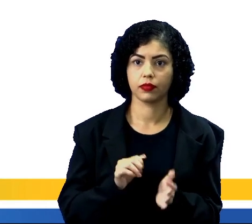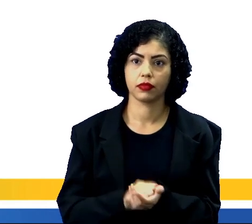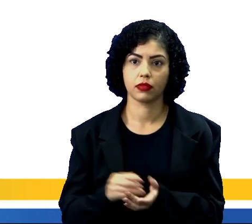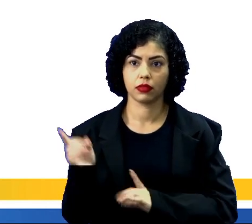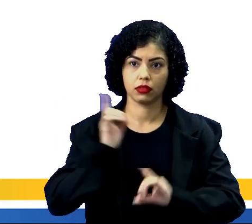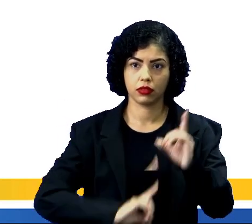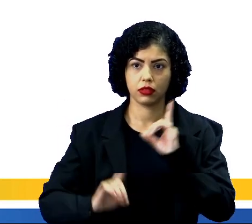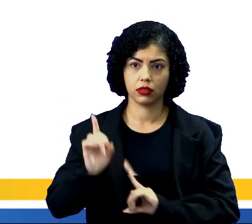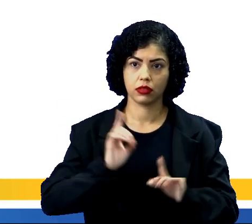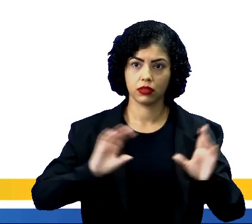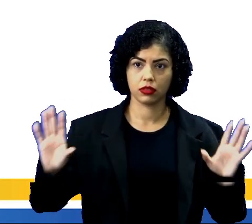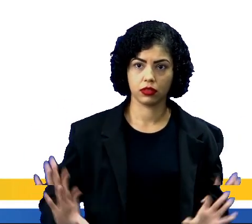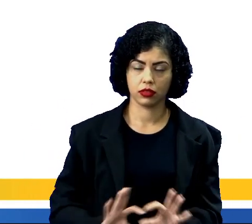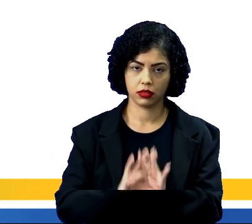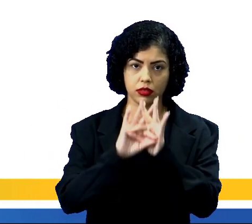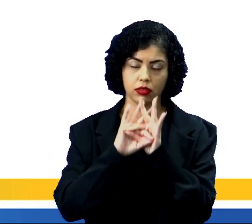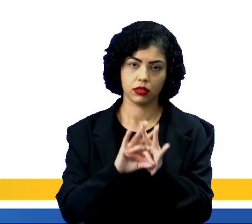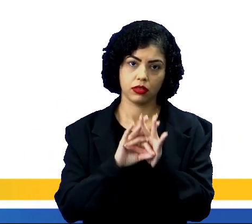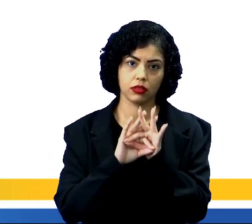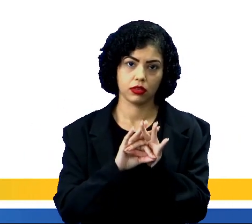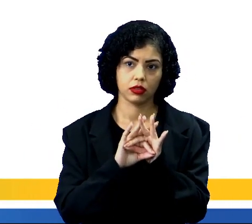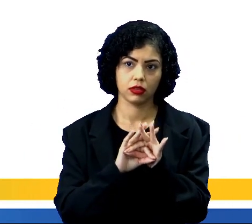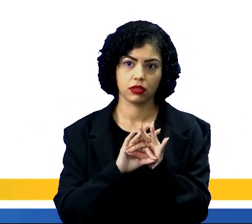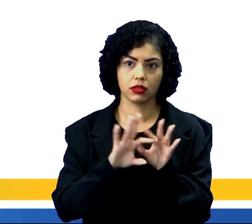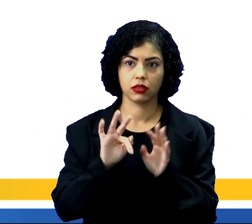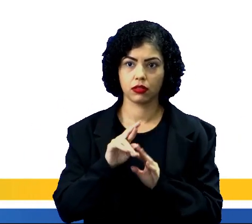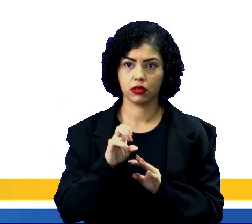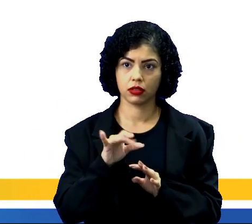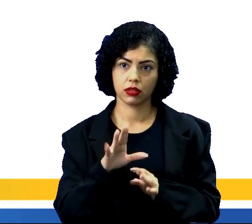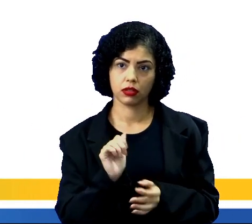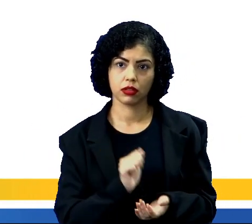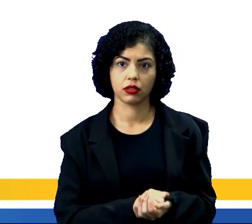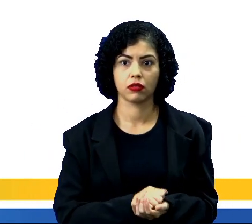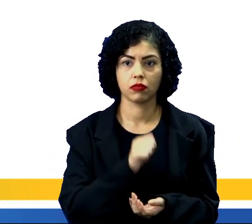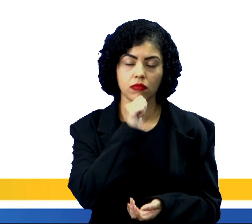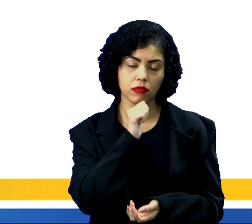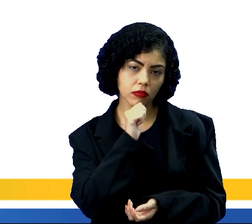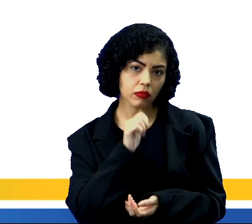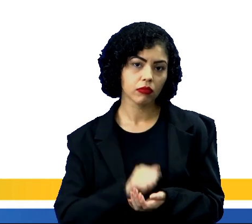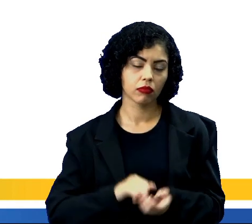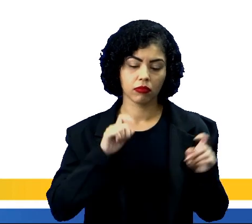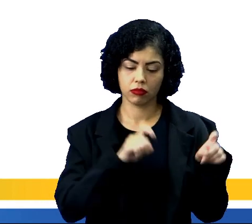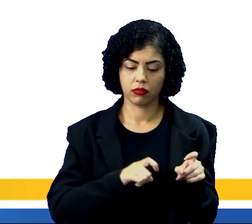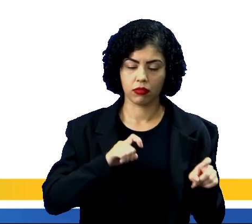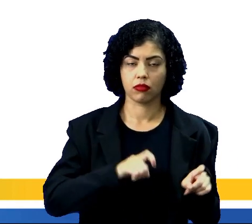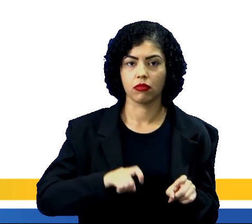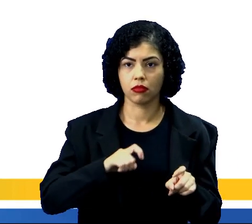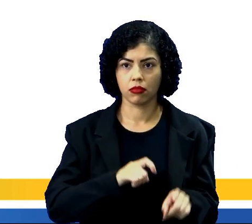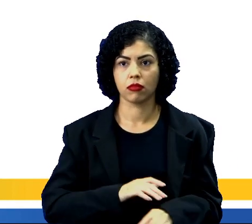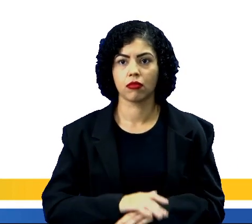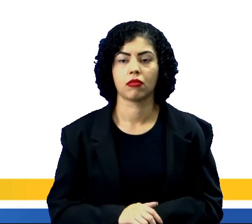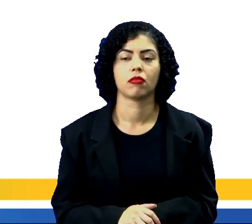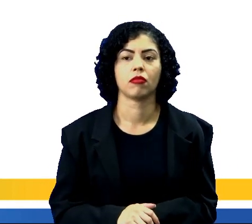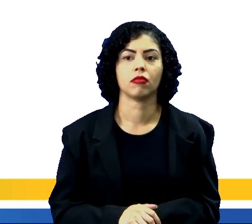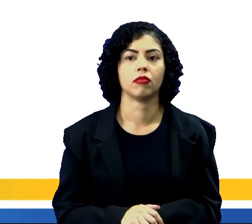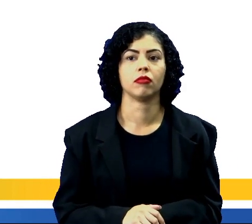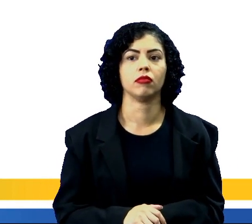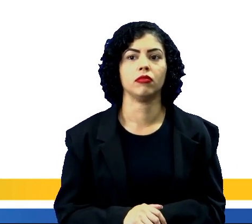a deusa relacionada à fertilidade e, portanto, também à agricultura.